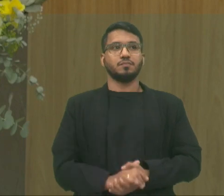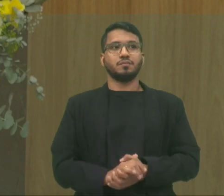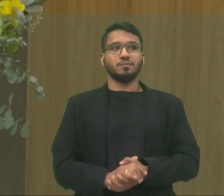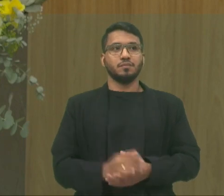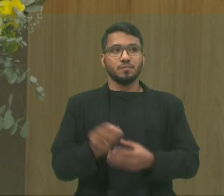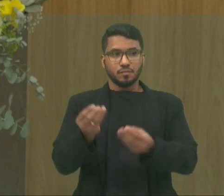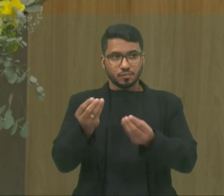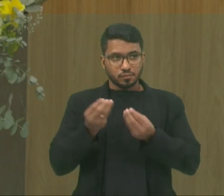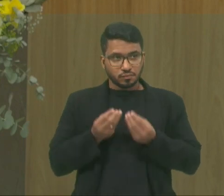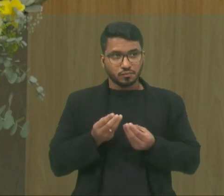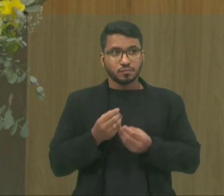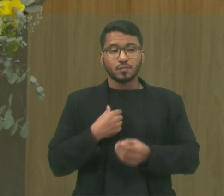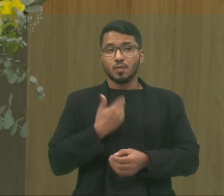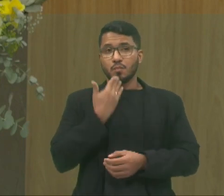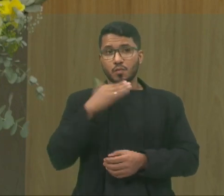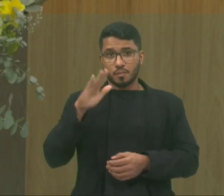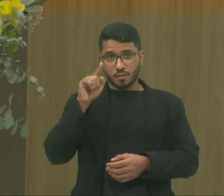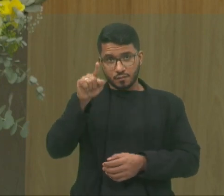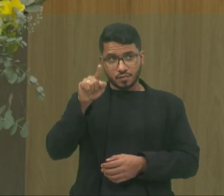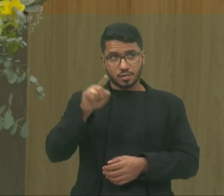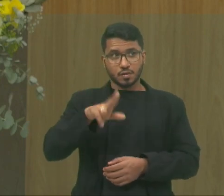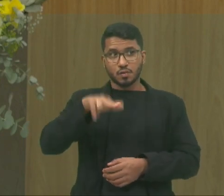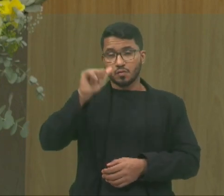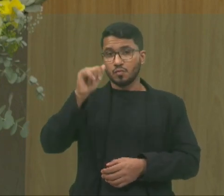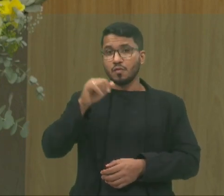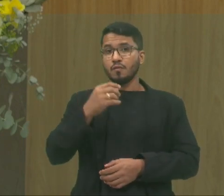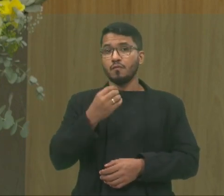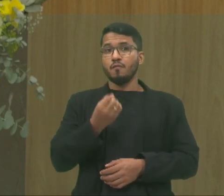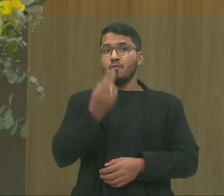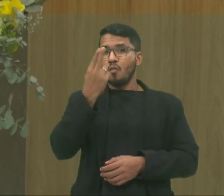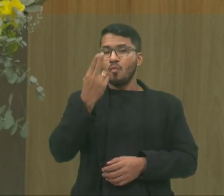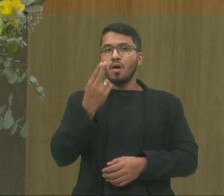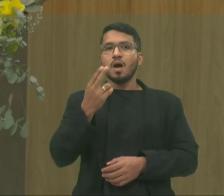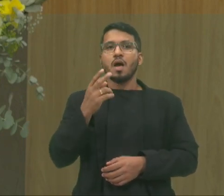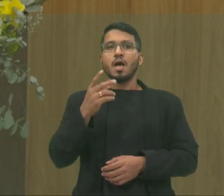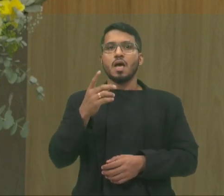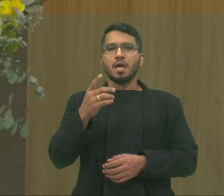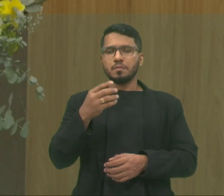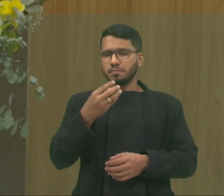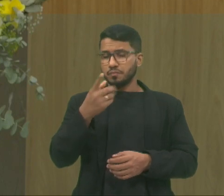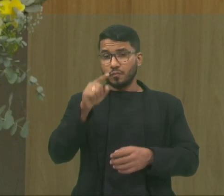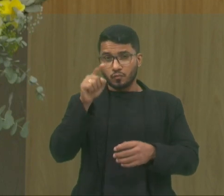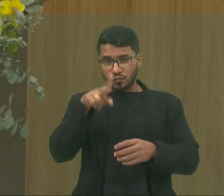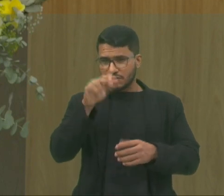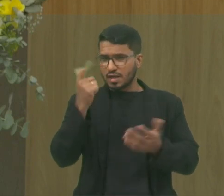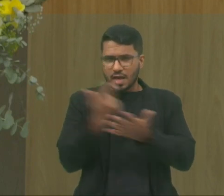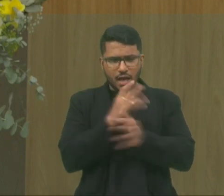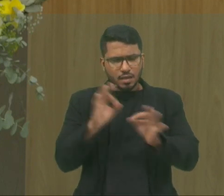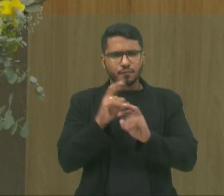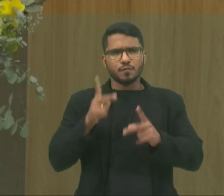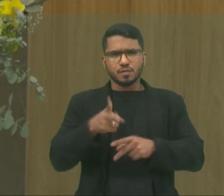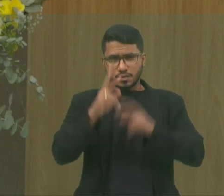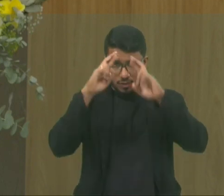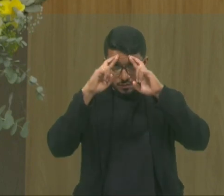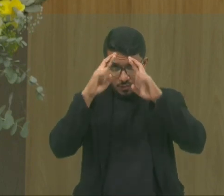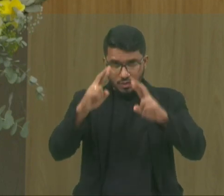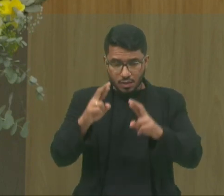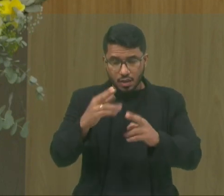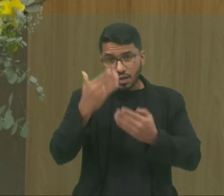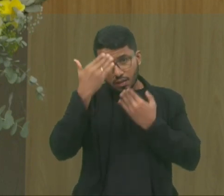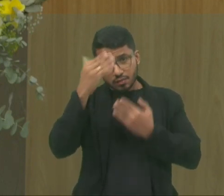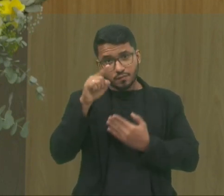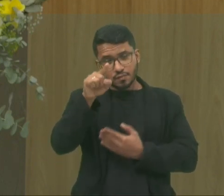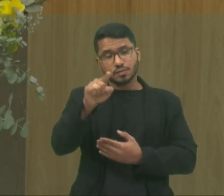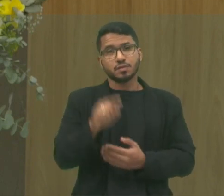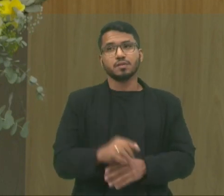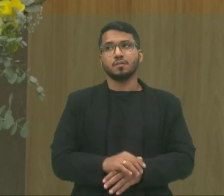honrar. E eu prometo para o senhor que eu não vou decepcionar o senhor nesse título que o senhor está me dando hoje. Então, gente, muito obrigado. Que Deus